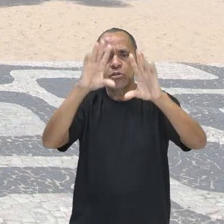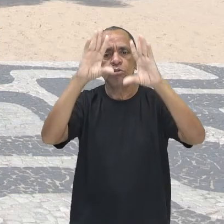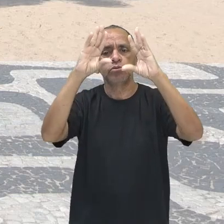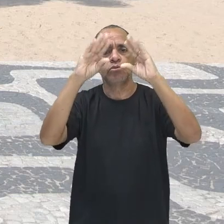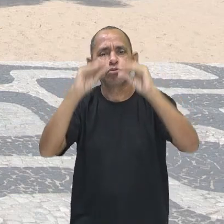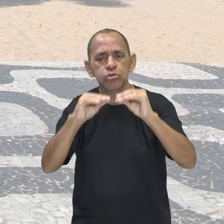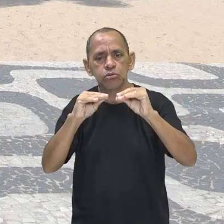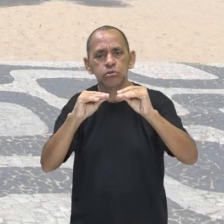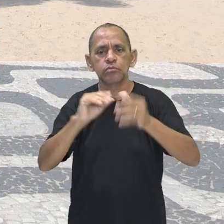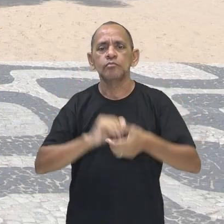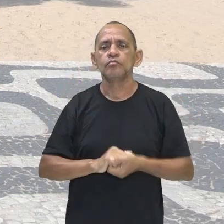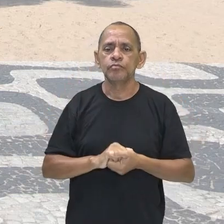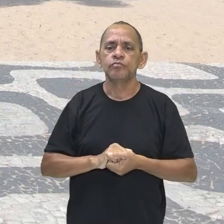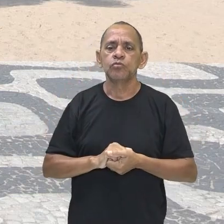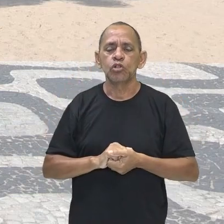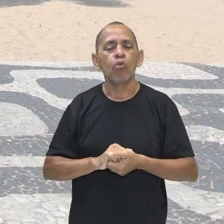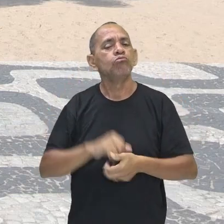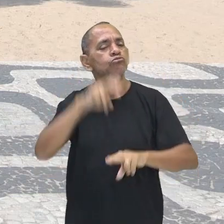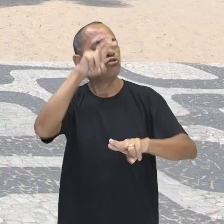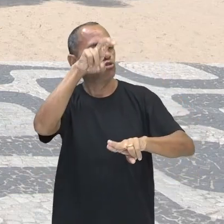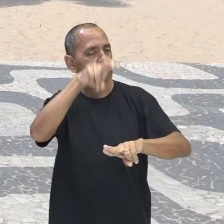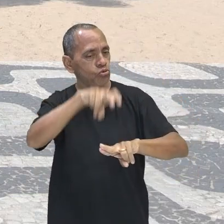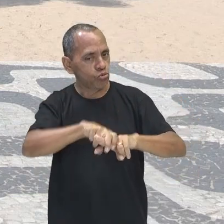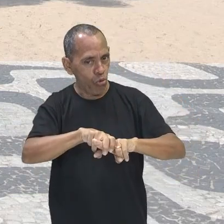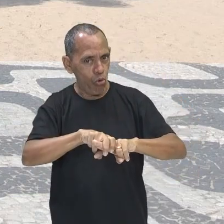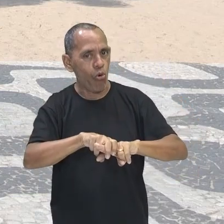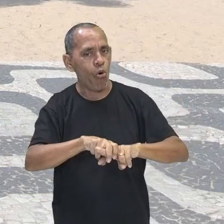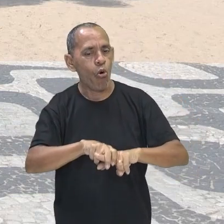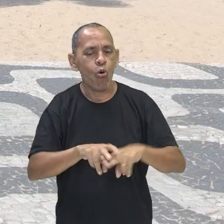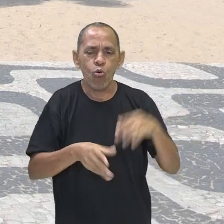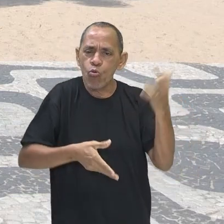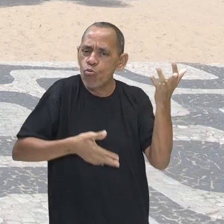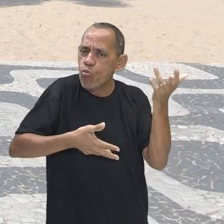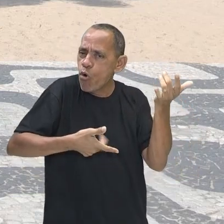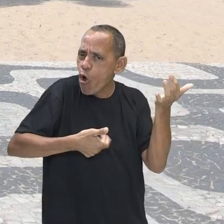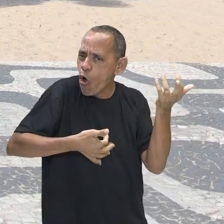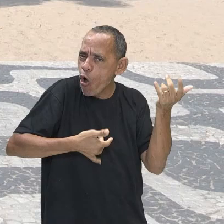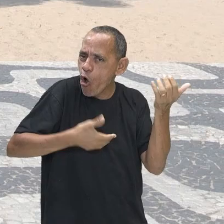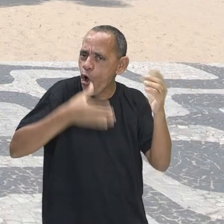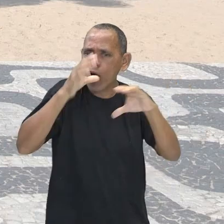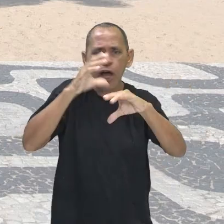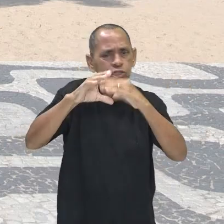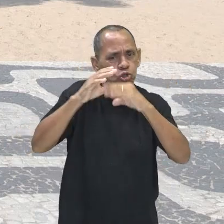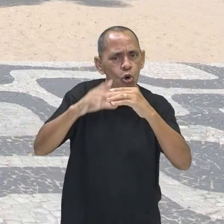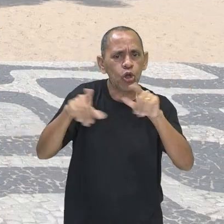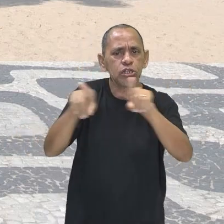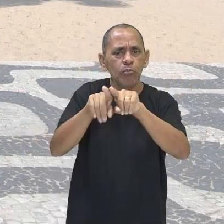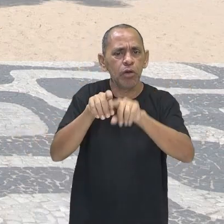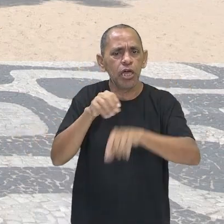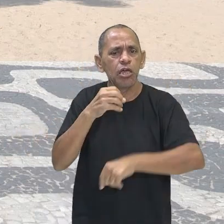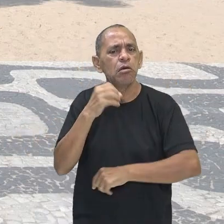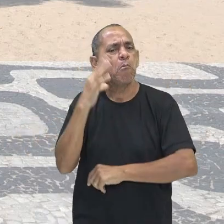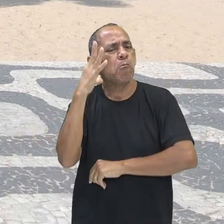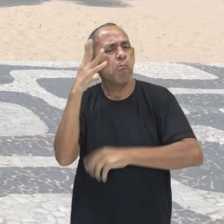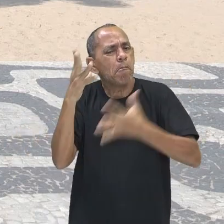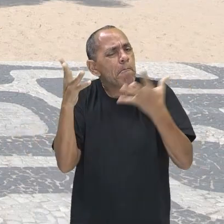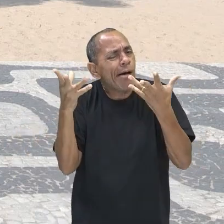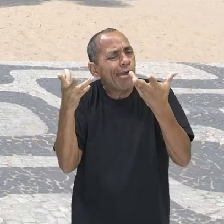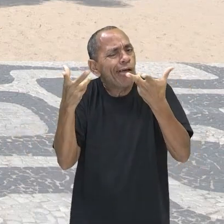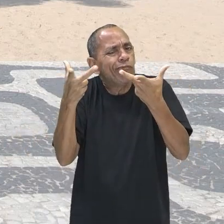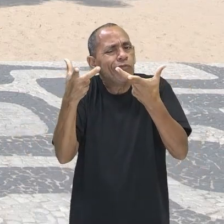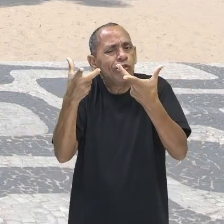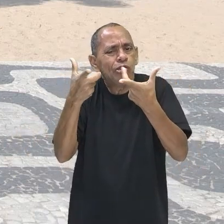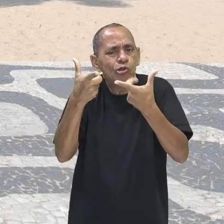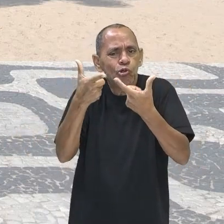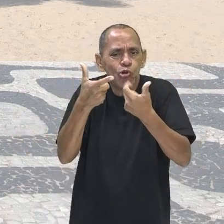a cantar. E dizem que foi o maior espetáculo que já tinham assistido. Então, mas algumas pessoas criticaram pela forma como